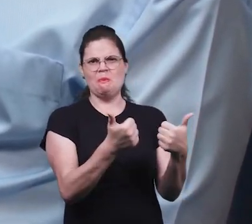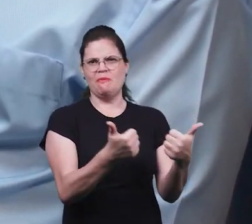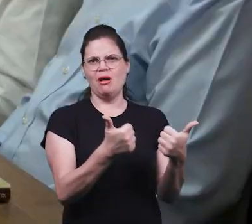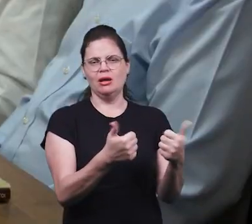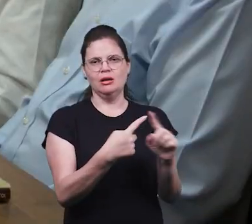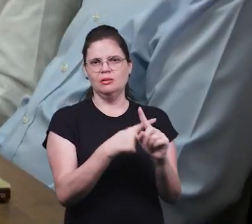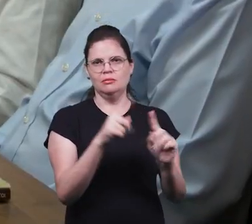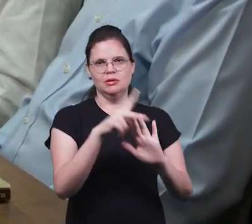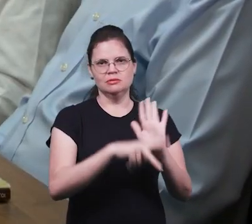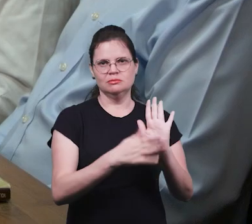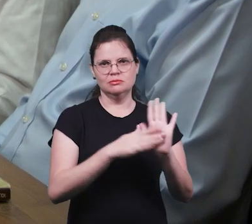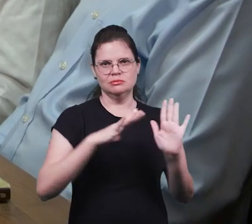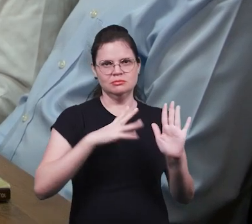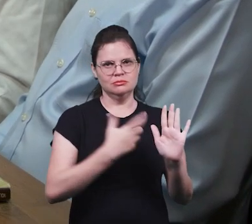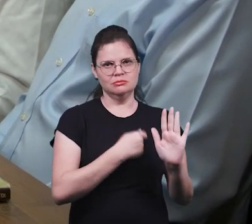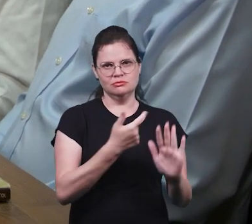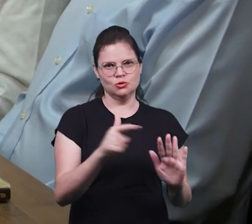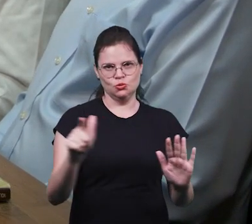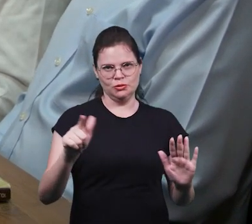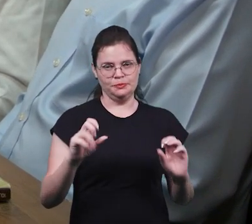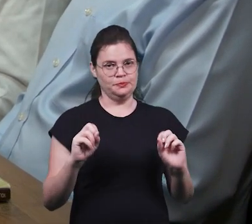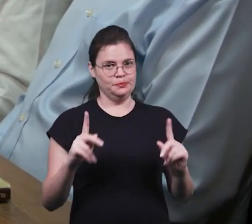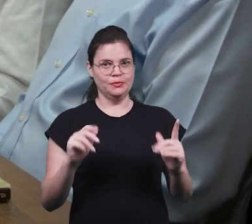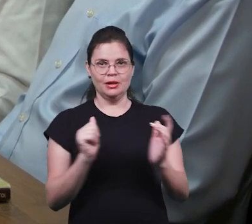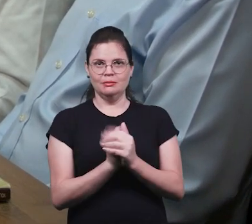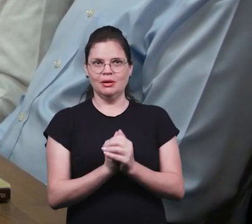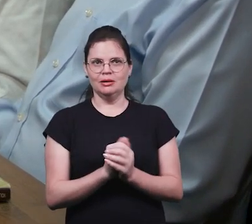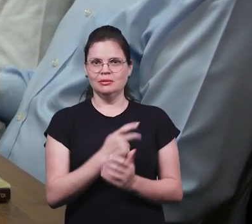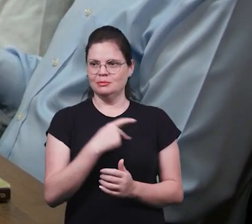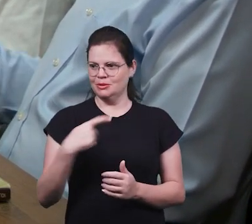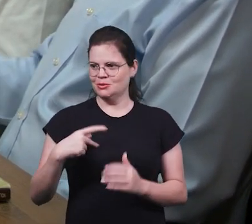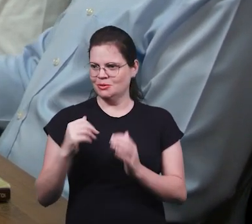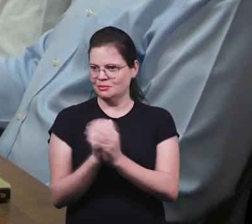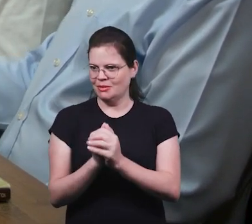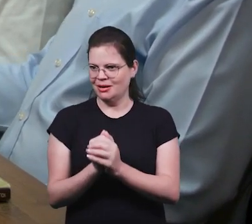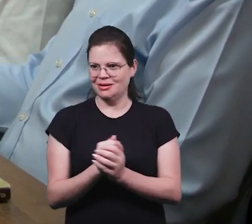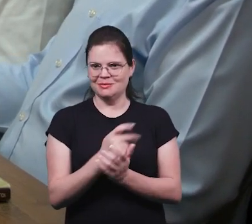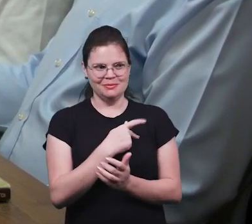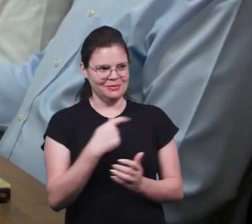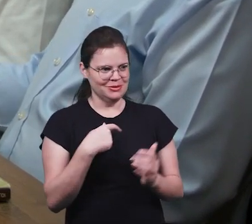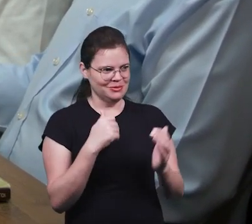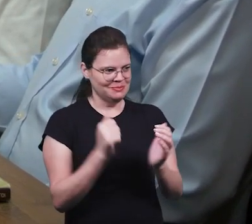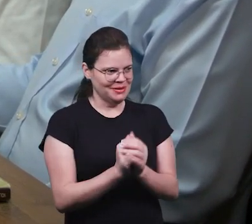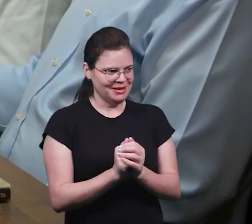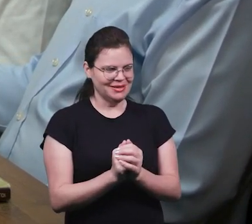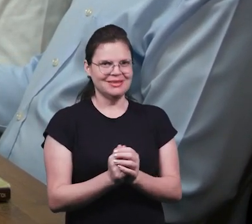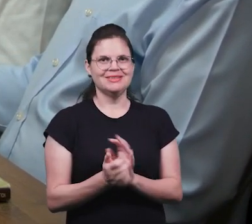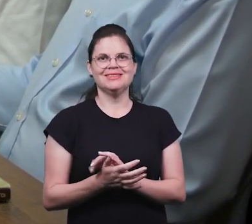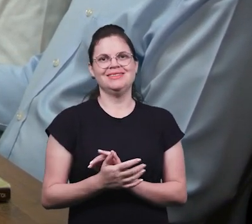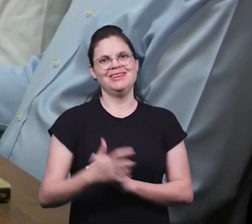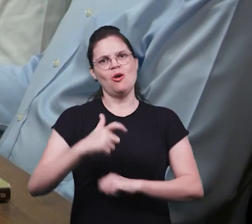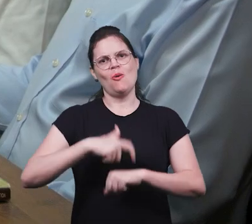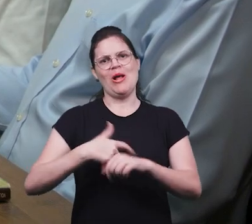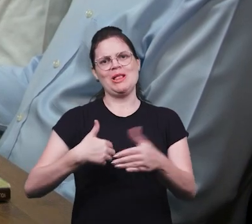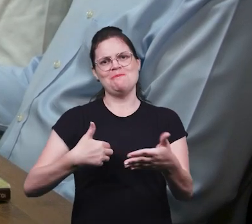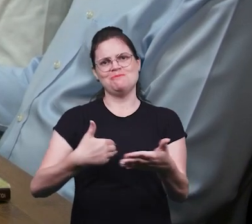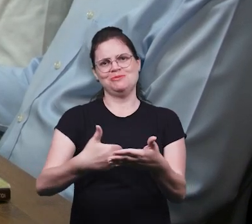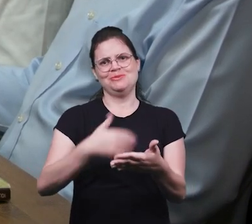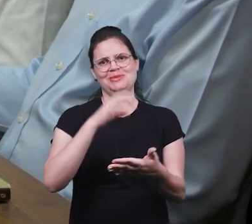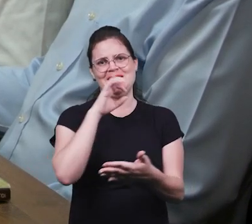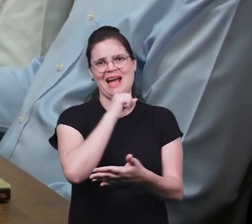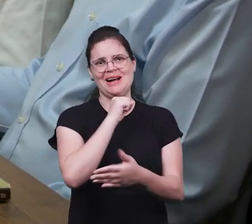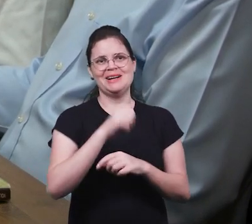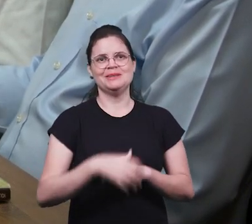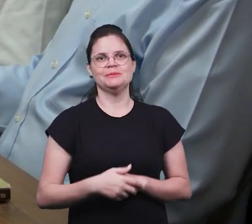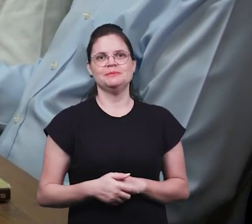salvação. Amém, pastor Fernando? Amém. Pastor Diniz? Amém, o tempo é curto. O tempo é curtíssimo. Pastor